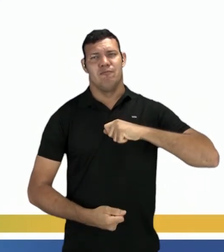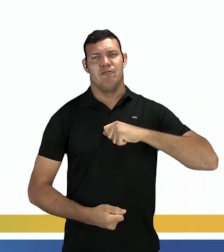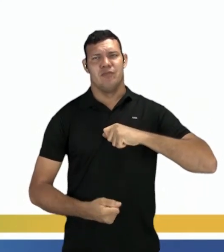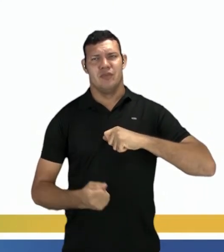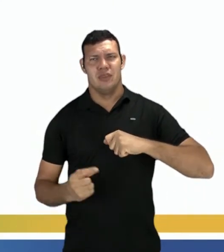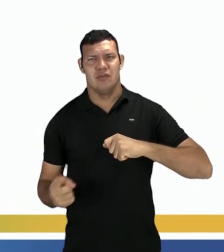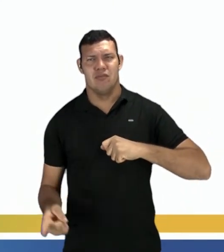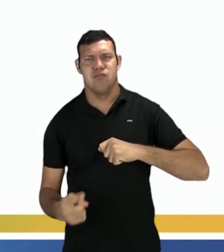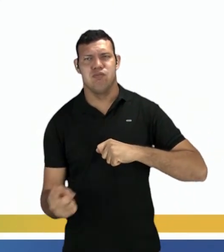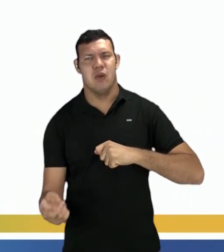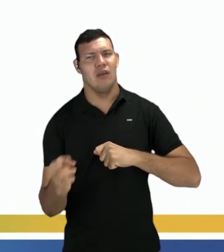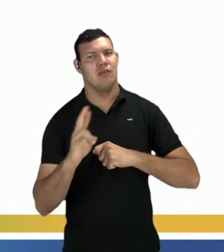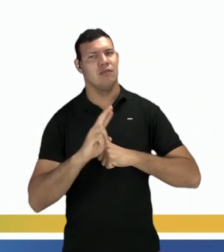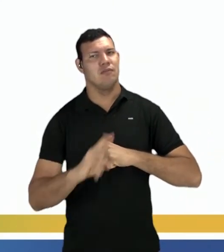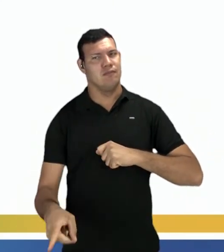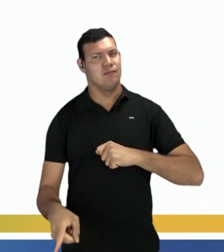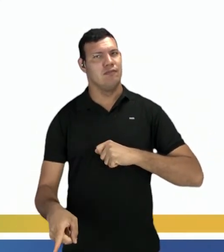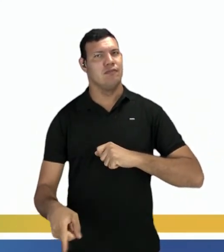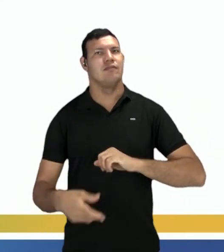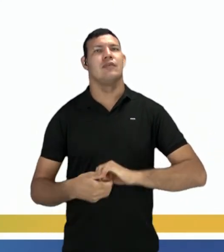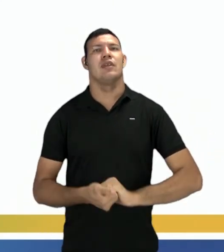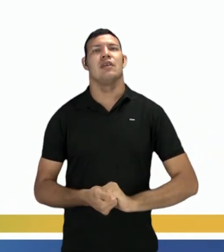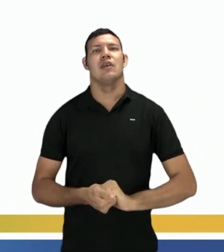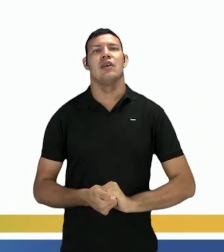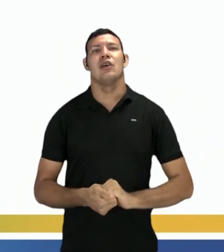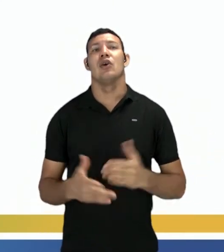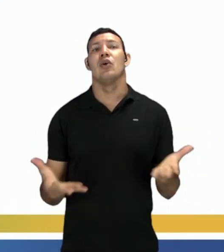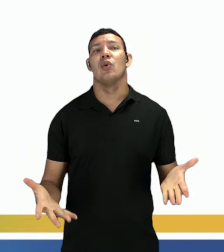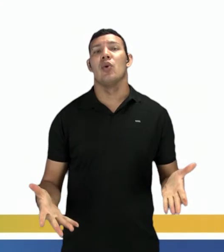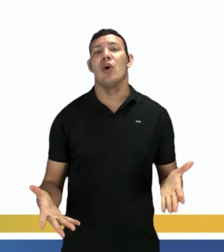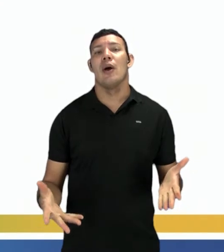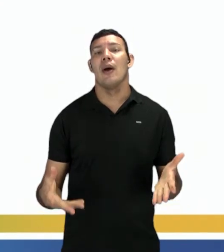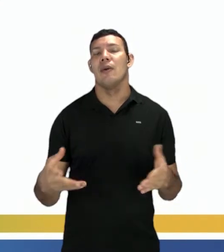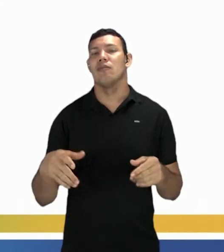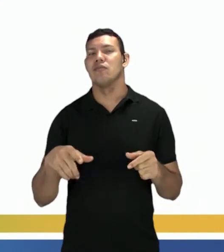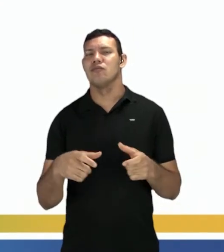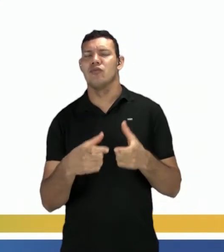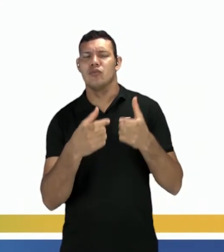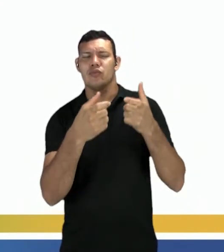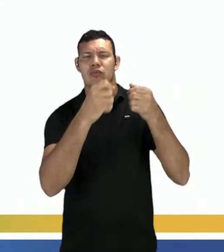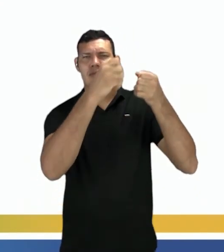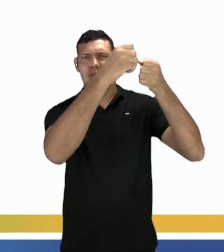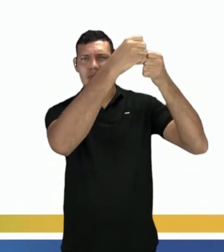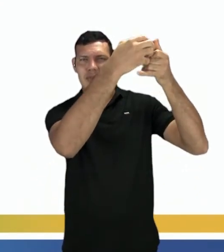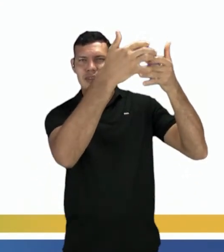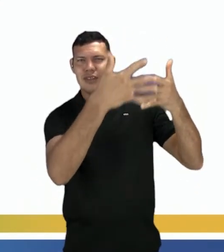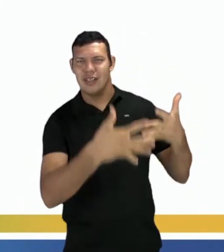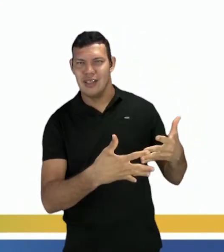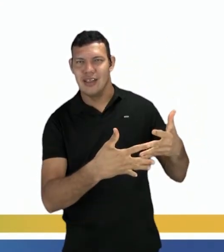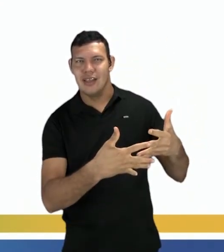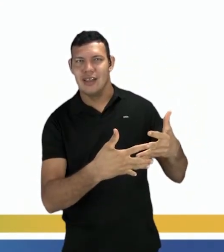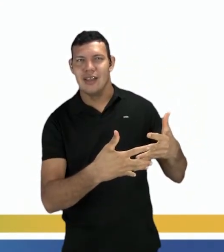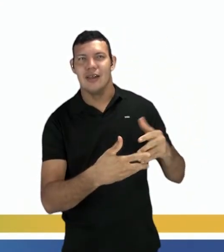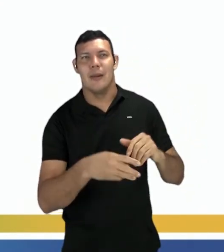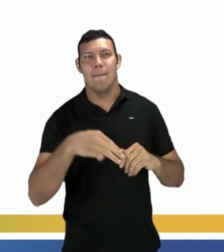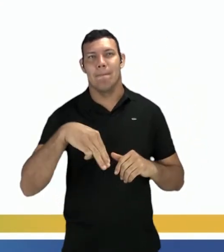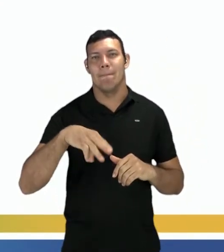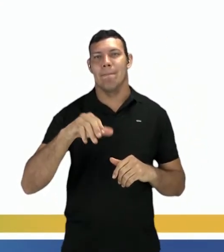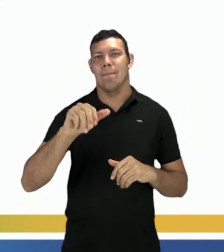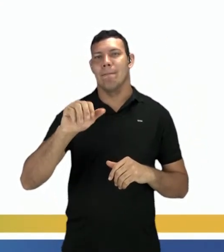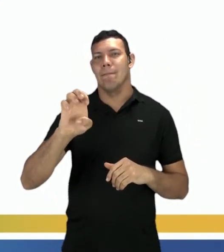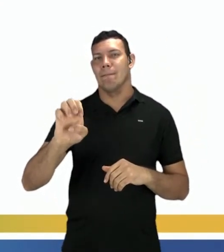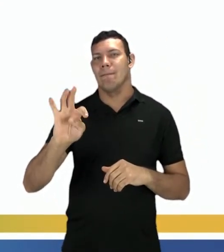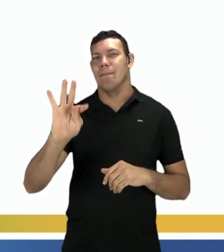estética. A qual princípio isso se refere? Gente, a gente não falou sobre isso em nossa aula. Citou